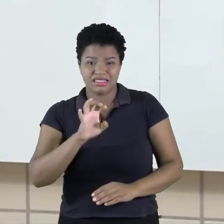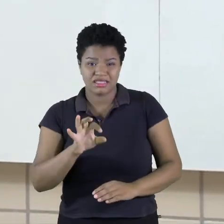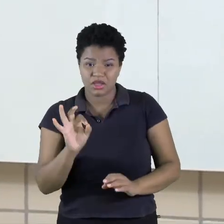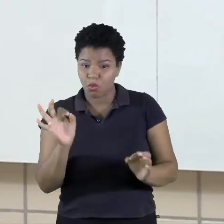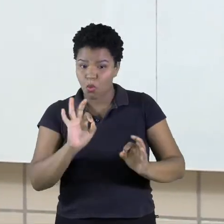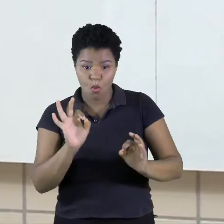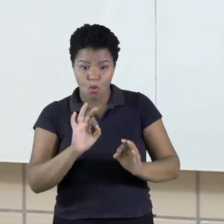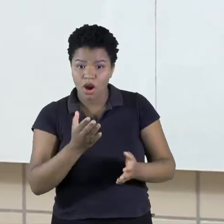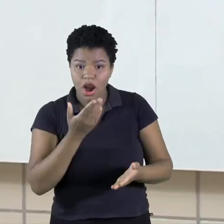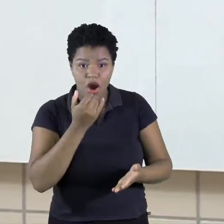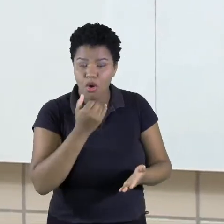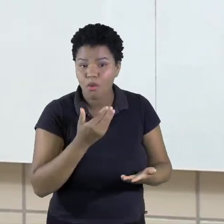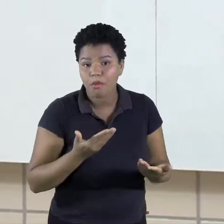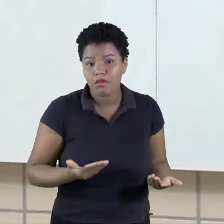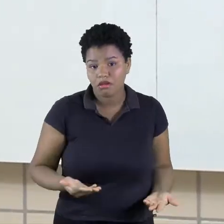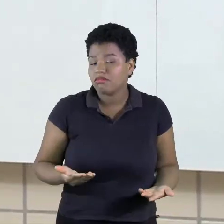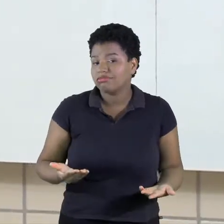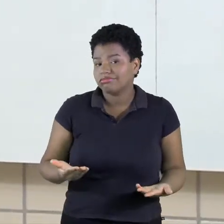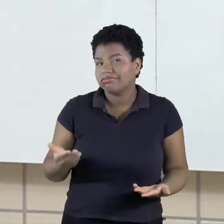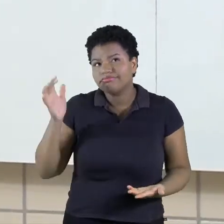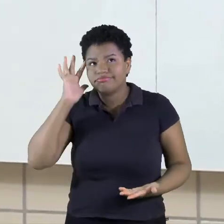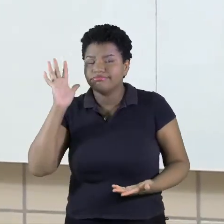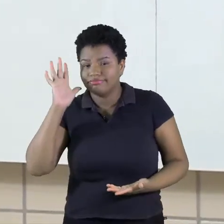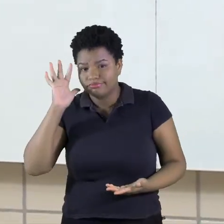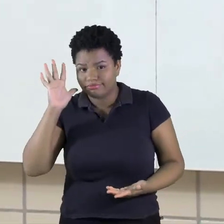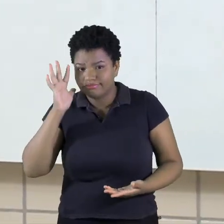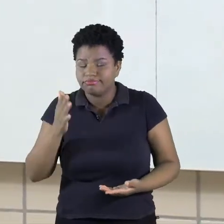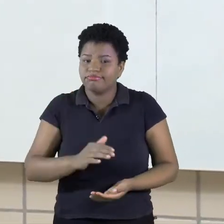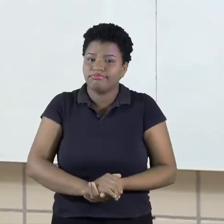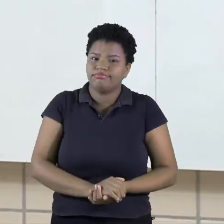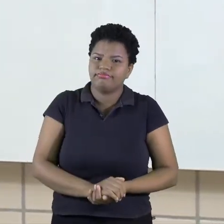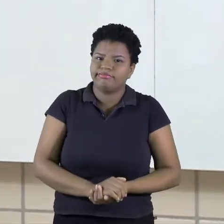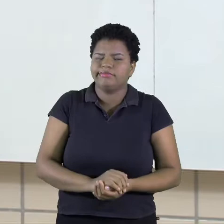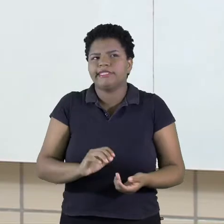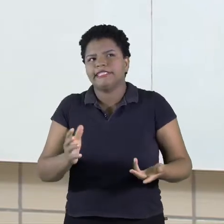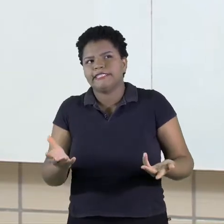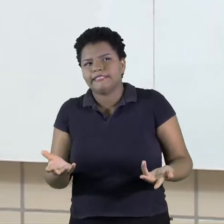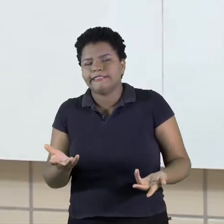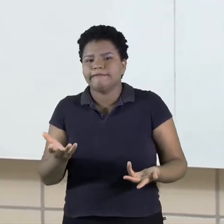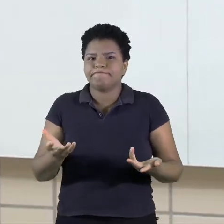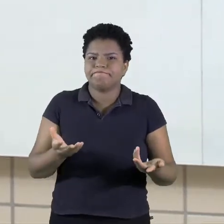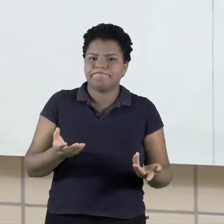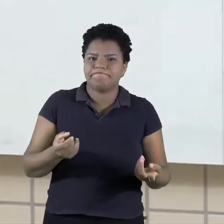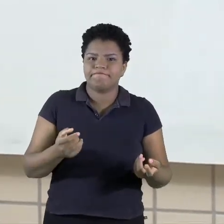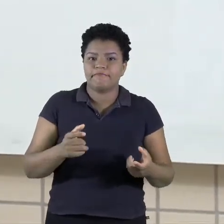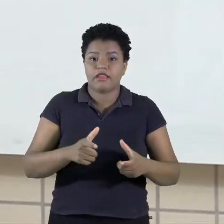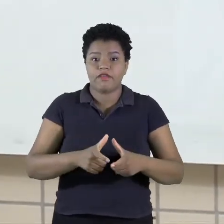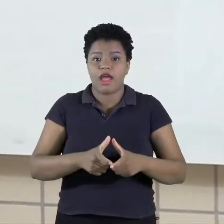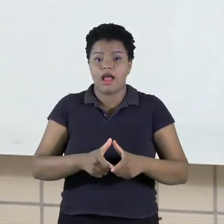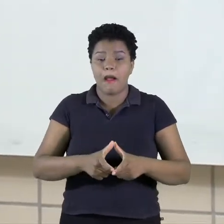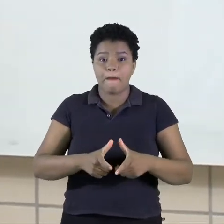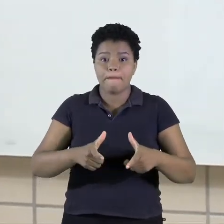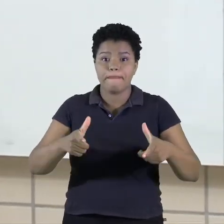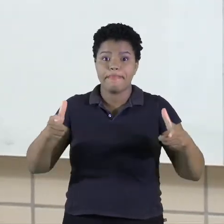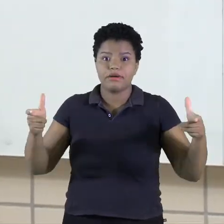Vamos imaginar? O que seria? A gente teria o quê? Ia aumentar a quantidade